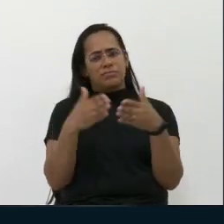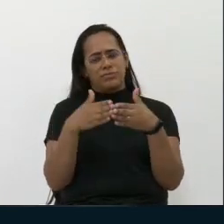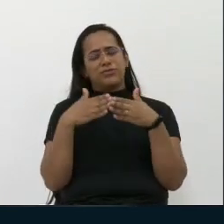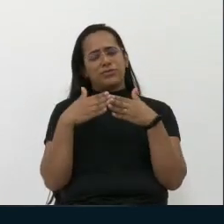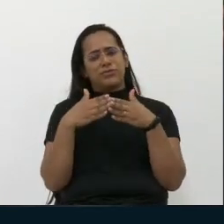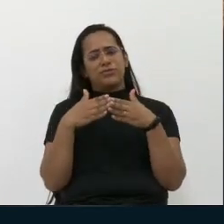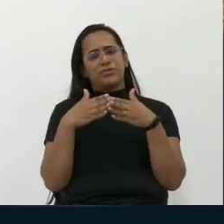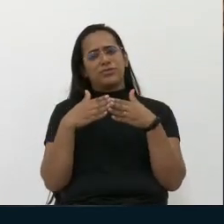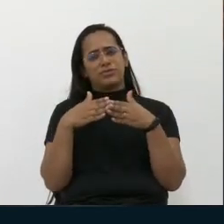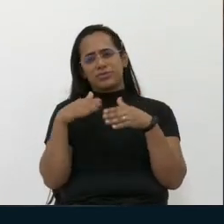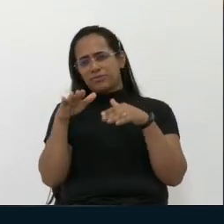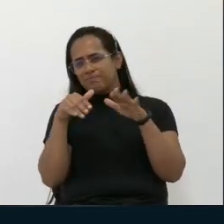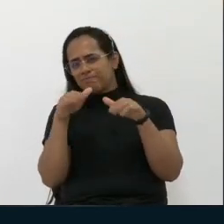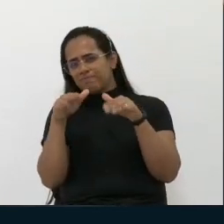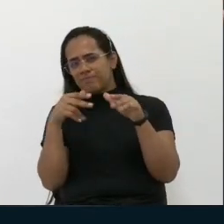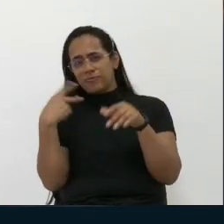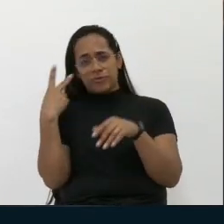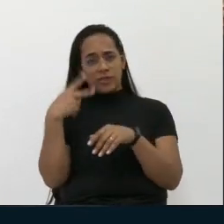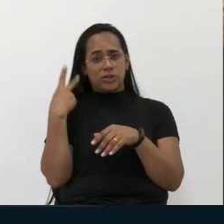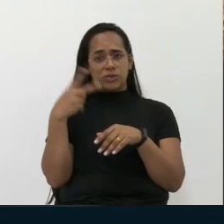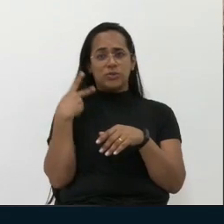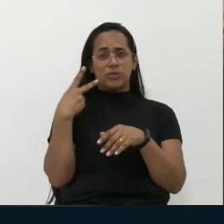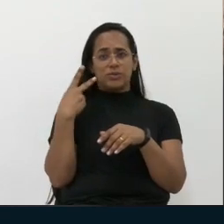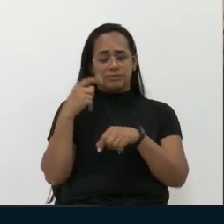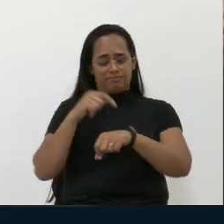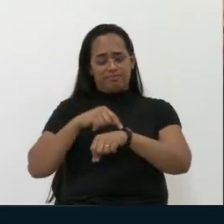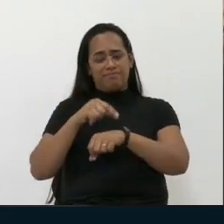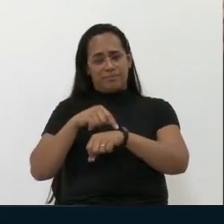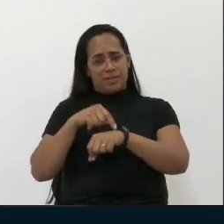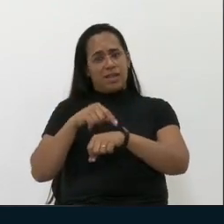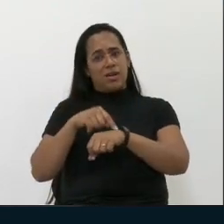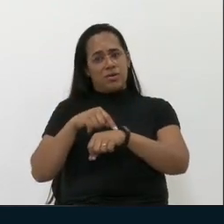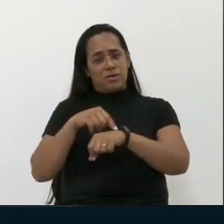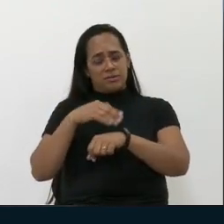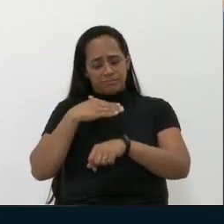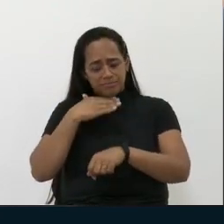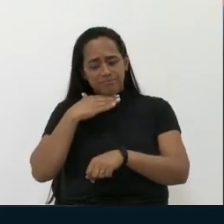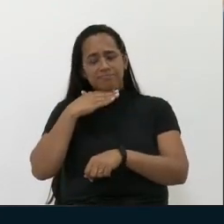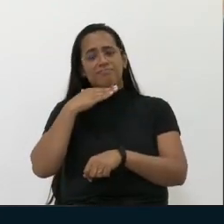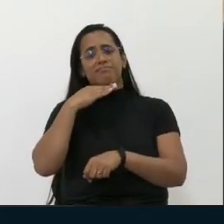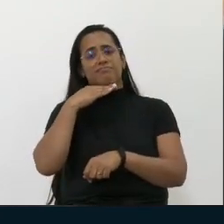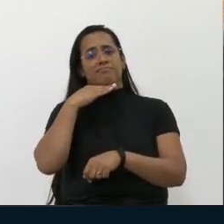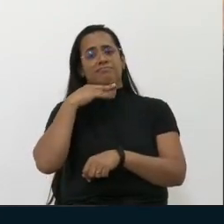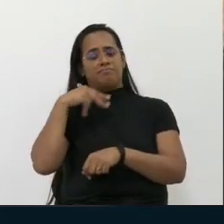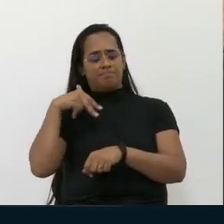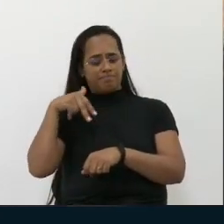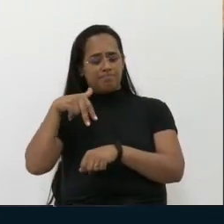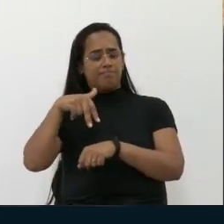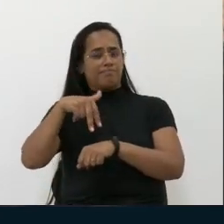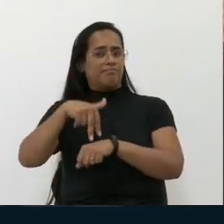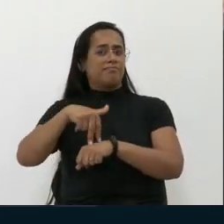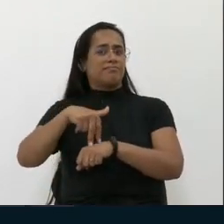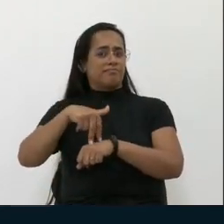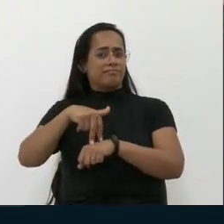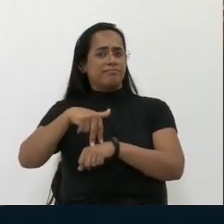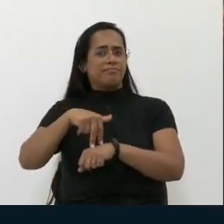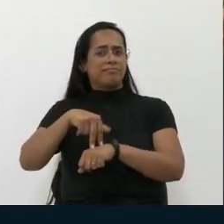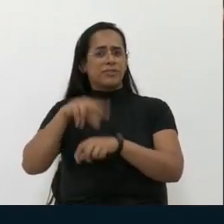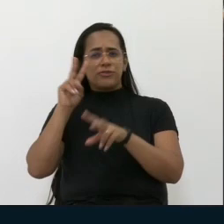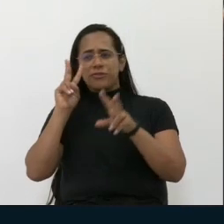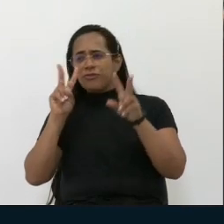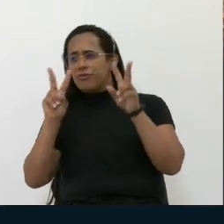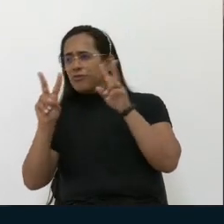gente... Passou da hora, vereadora, da gente erguer a cabeça e começar a ver o que realmente tem prioridade